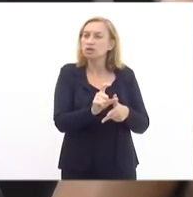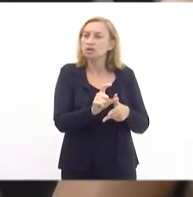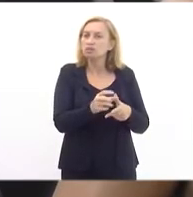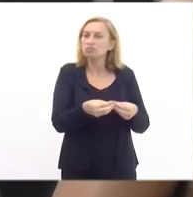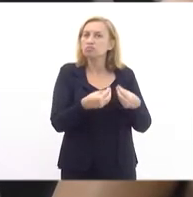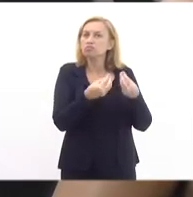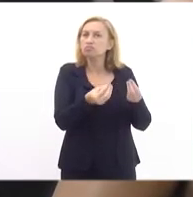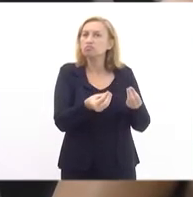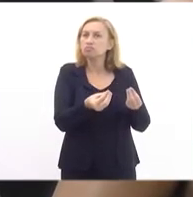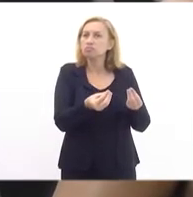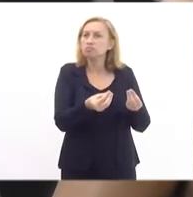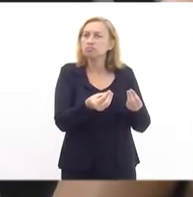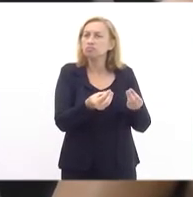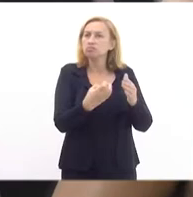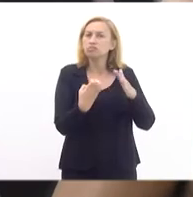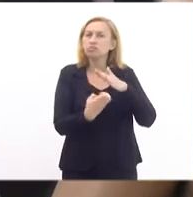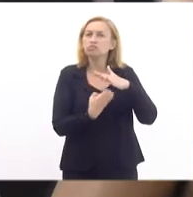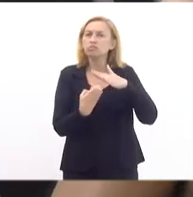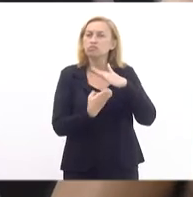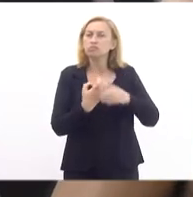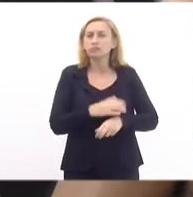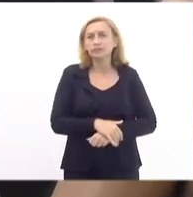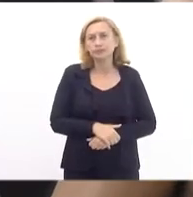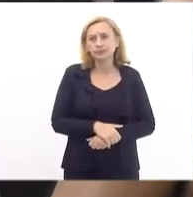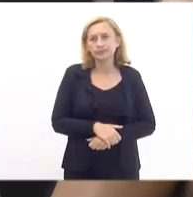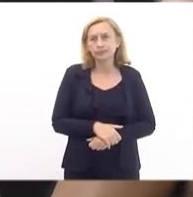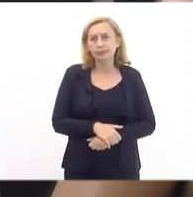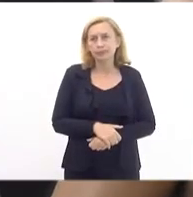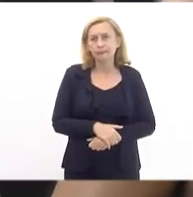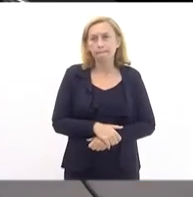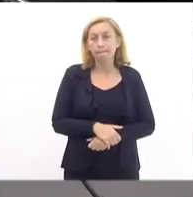concedeu à concessionária?